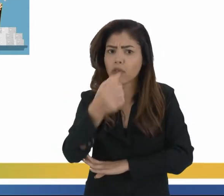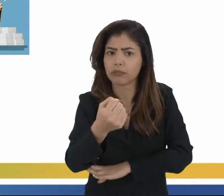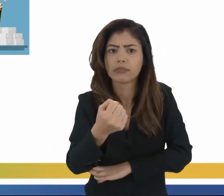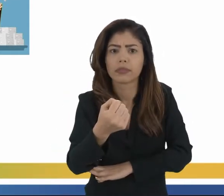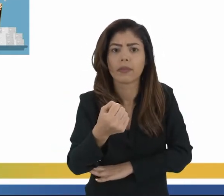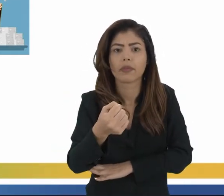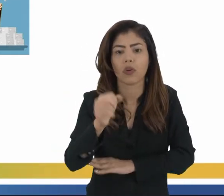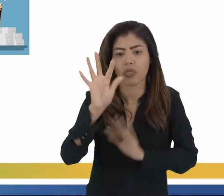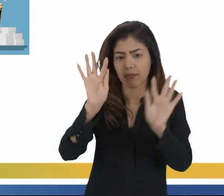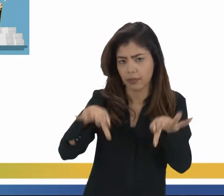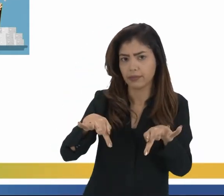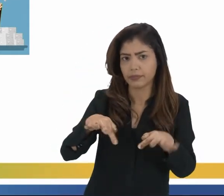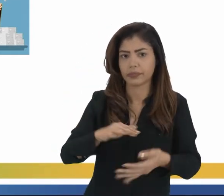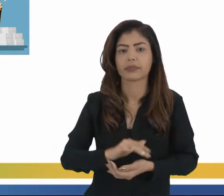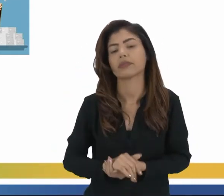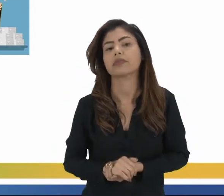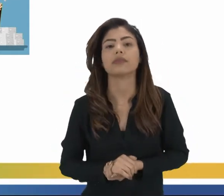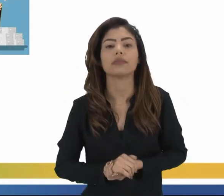forte lá no final.